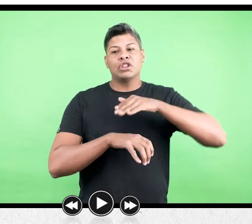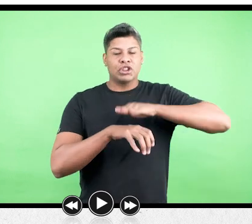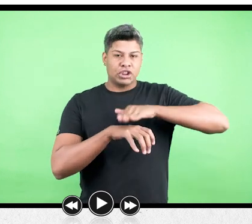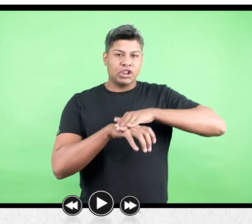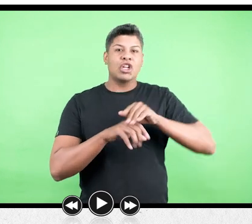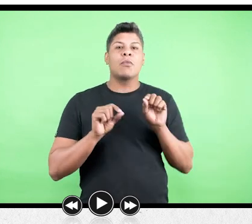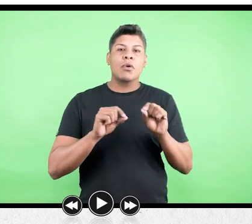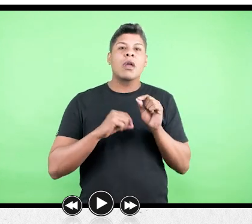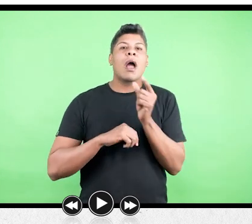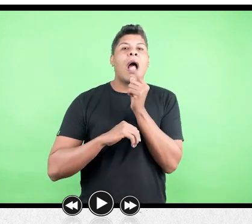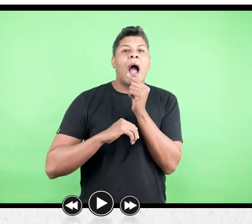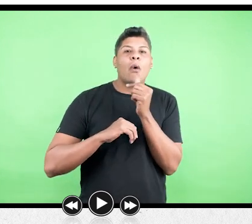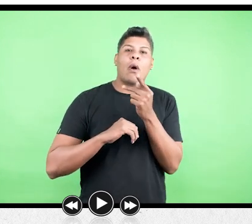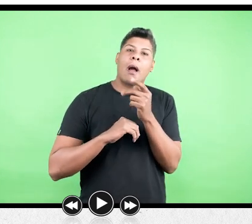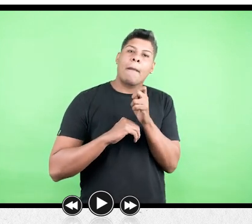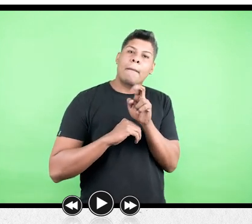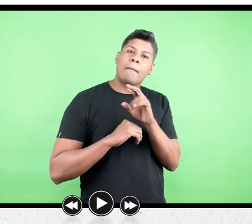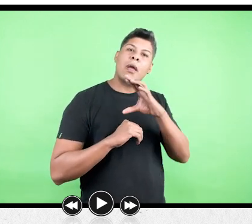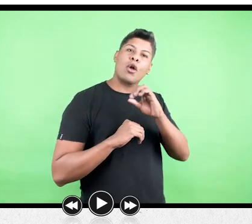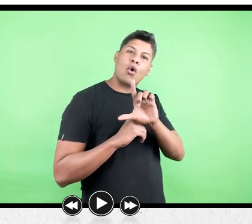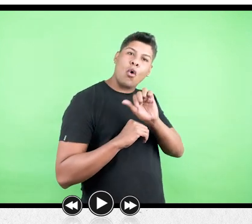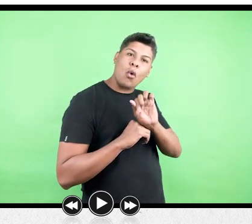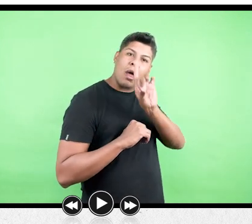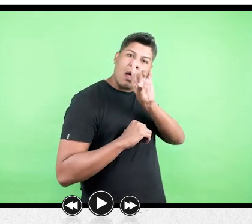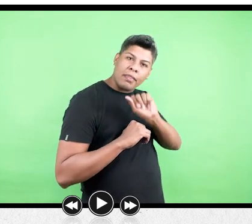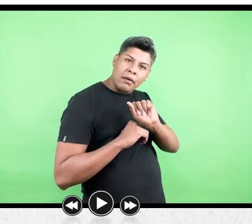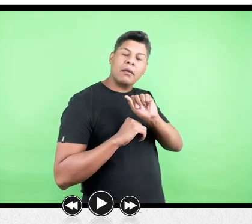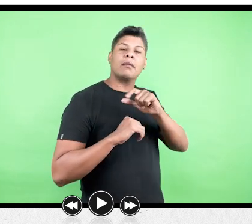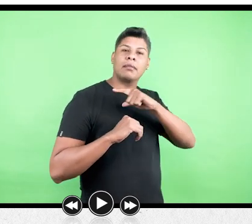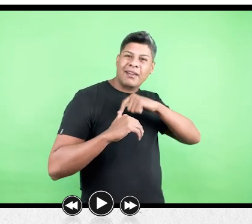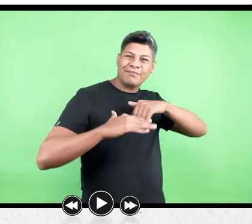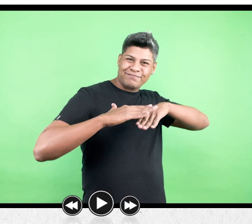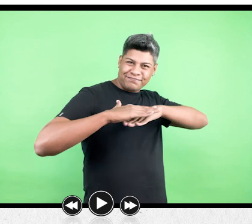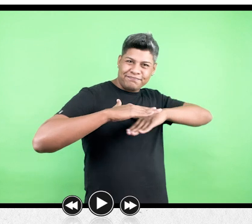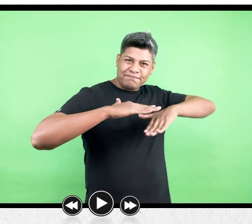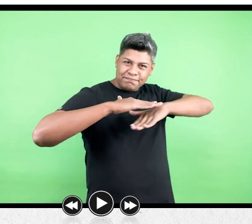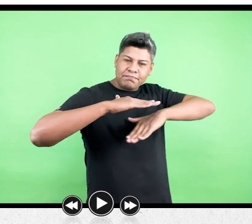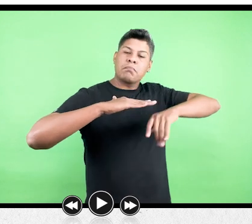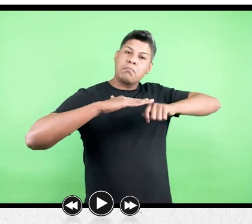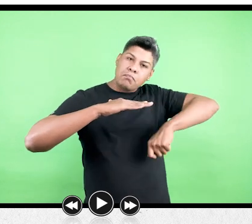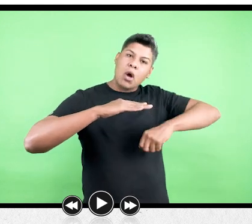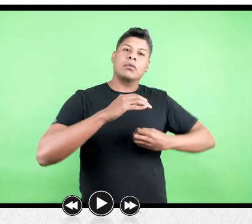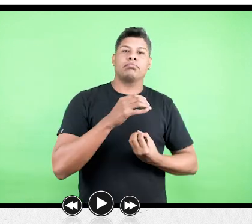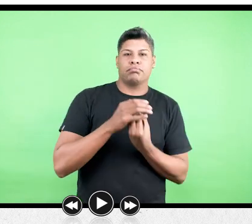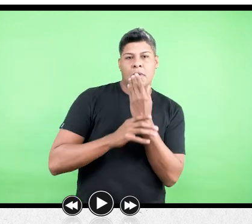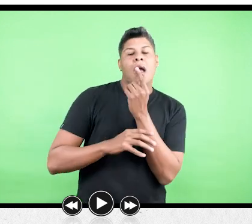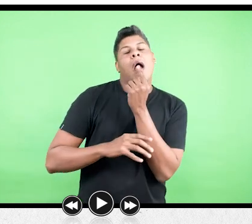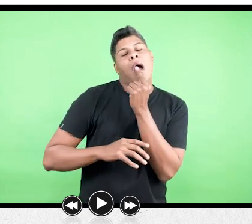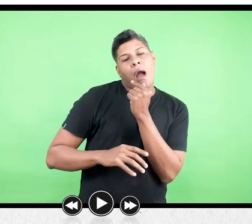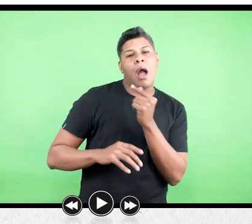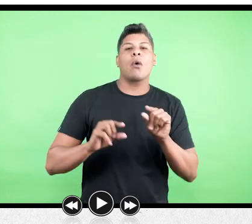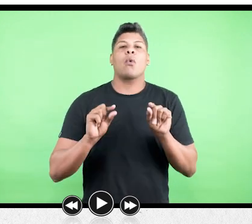de água percolada, que atingindo o lençol freático, ela pode se tornar água que